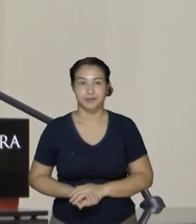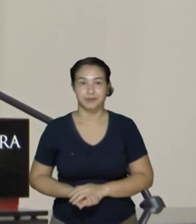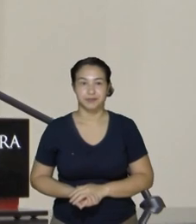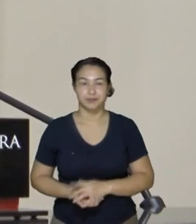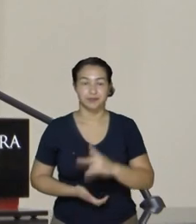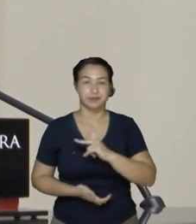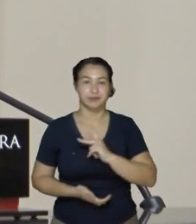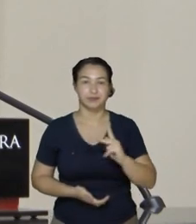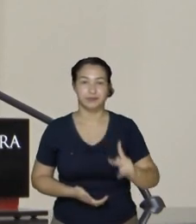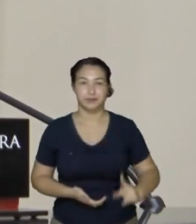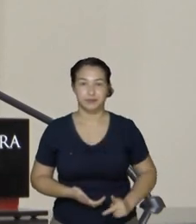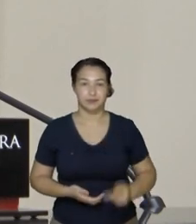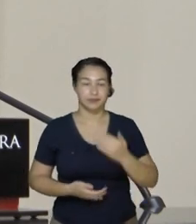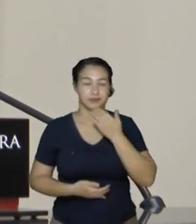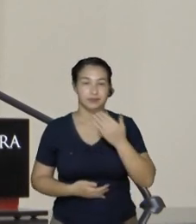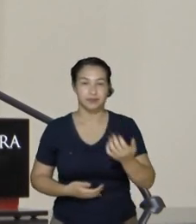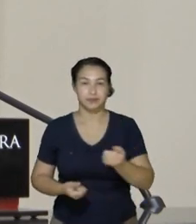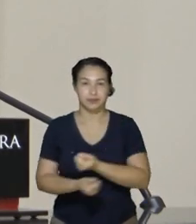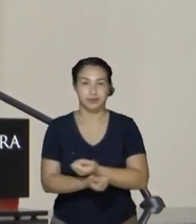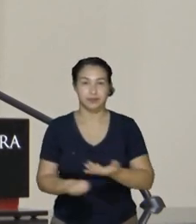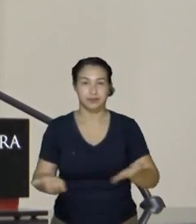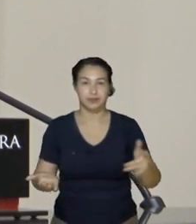senhor presidente solicitou que